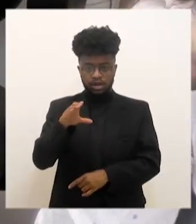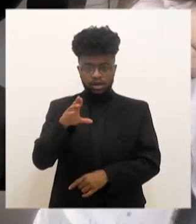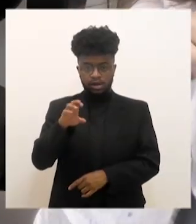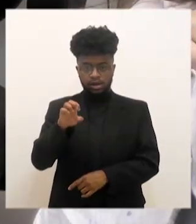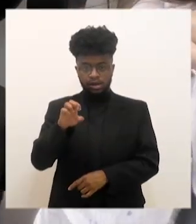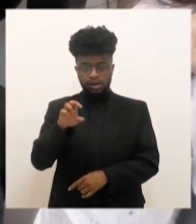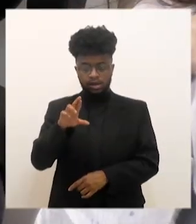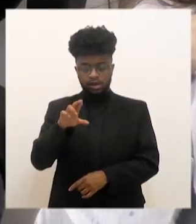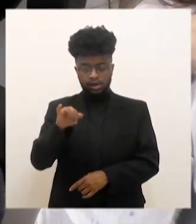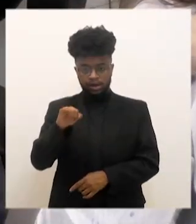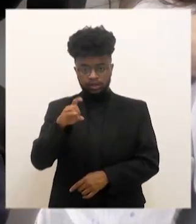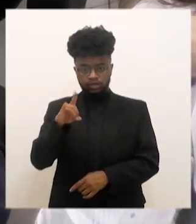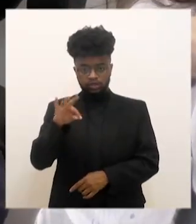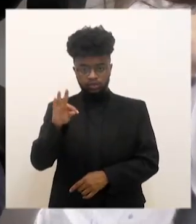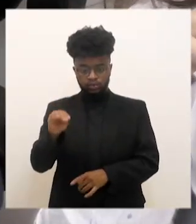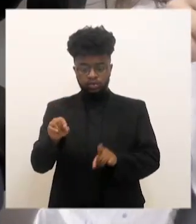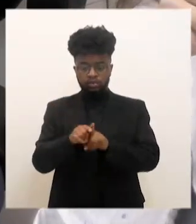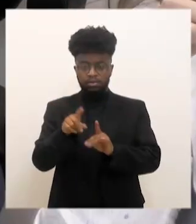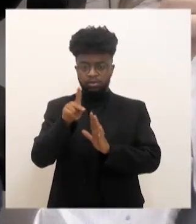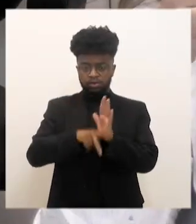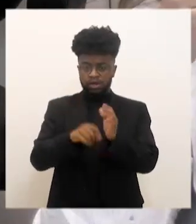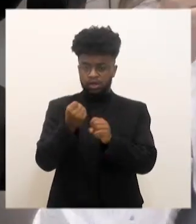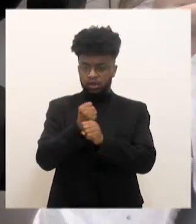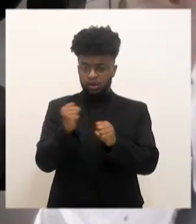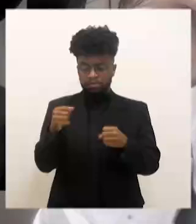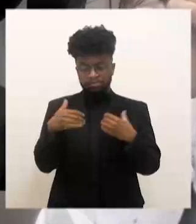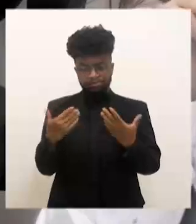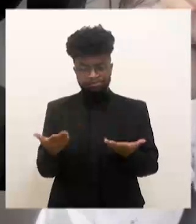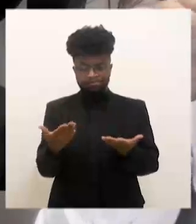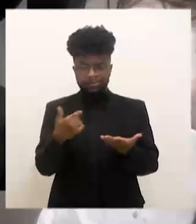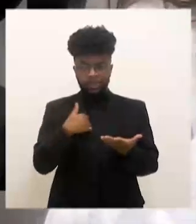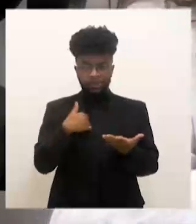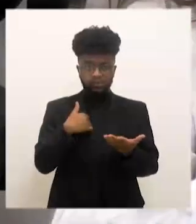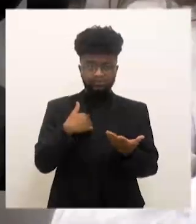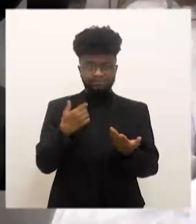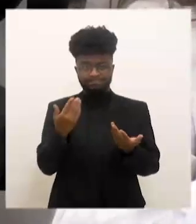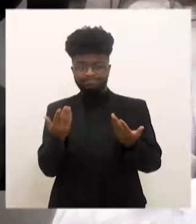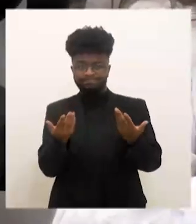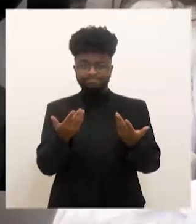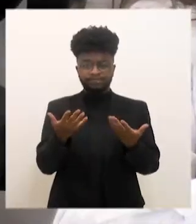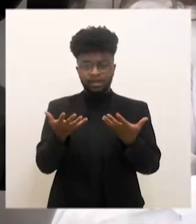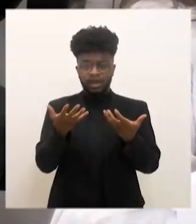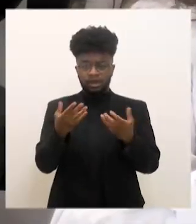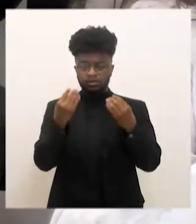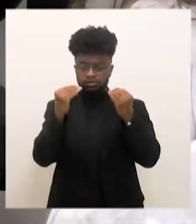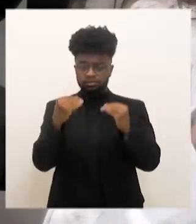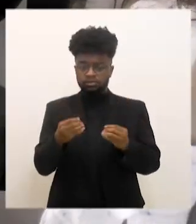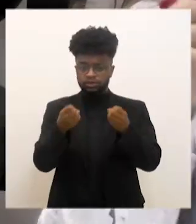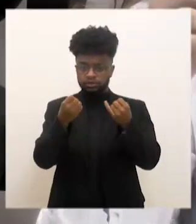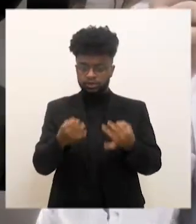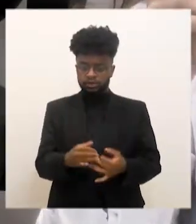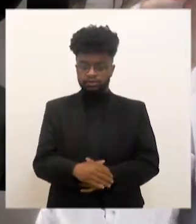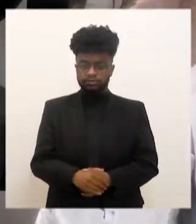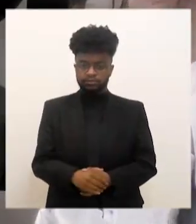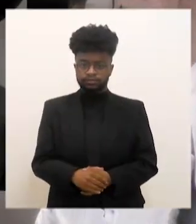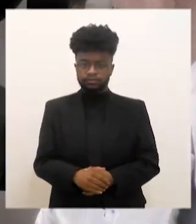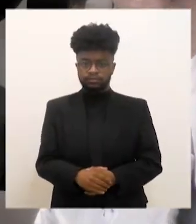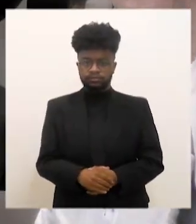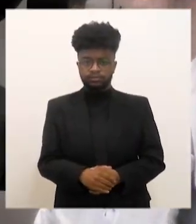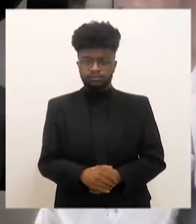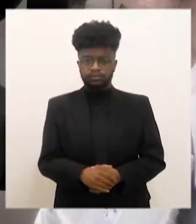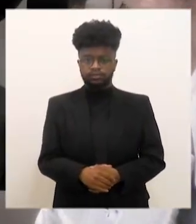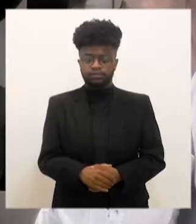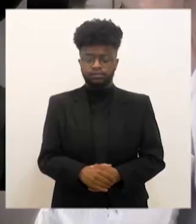assim, grande também. E aí eu queria fazer essas colocações.